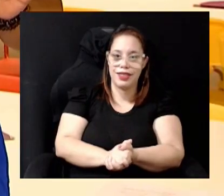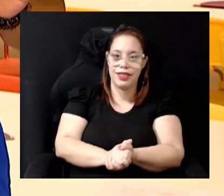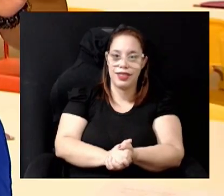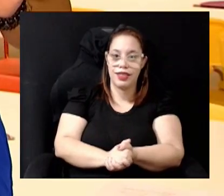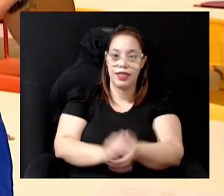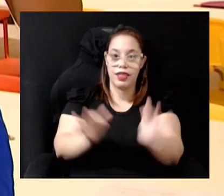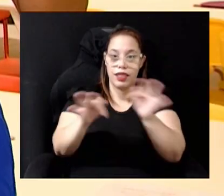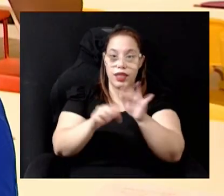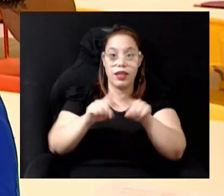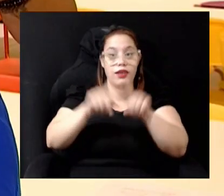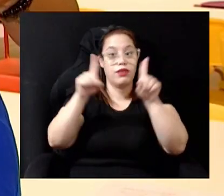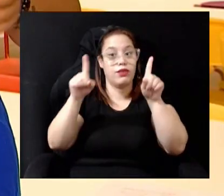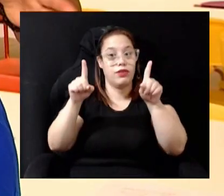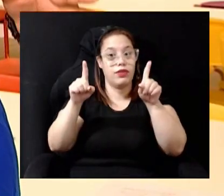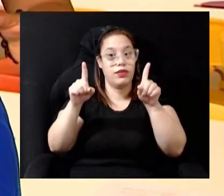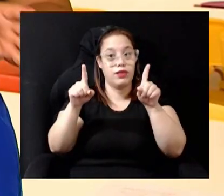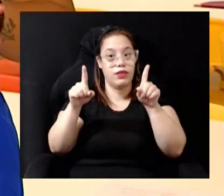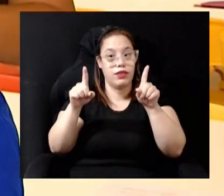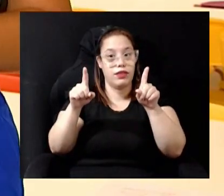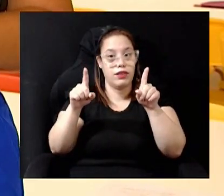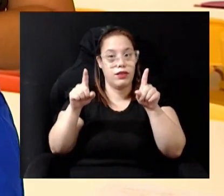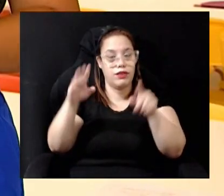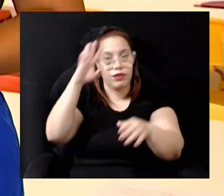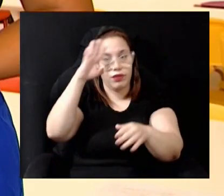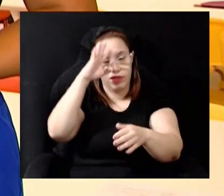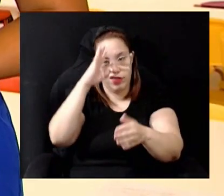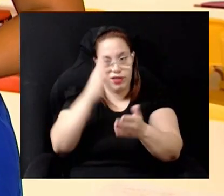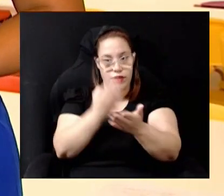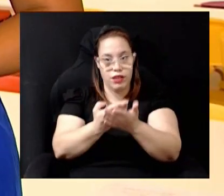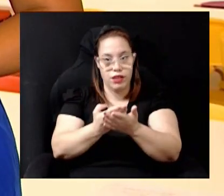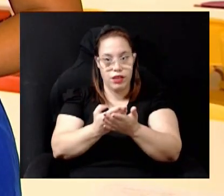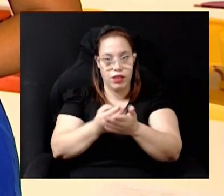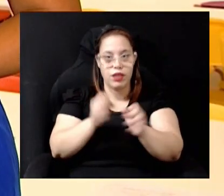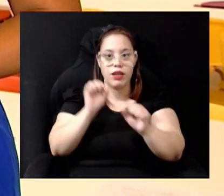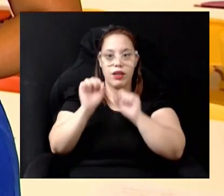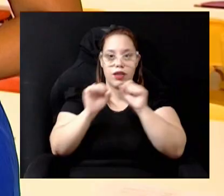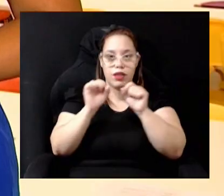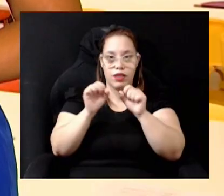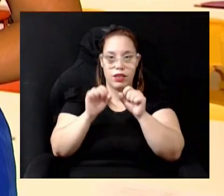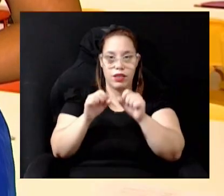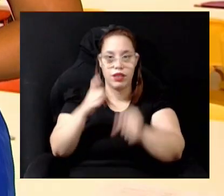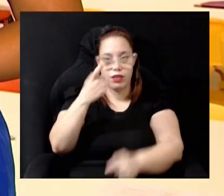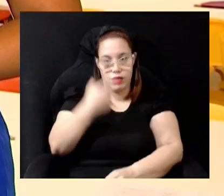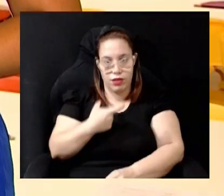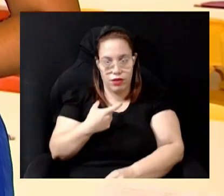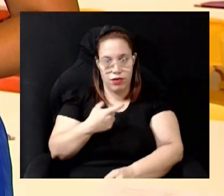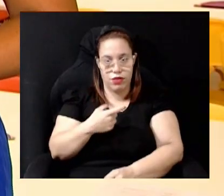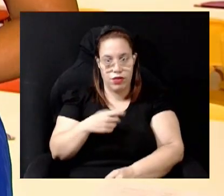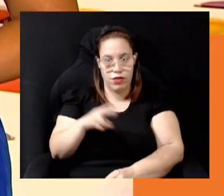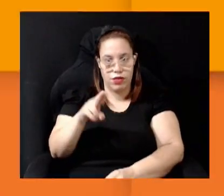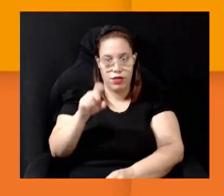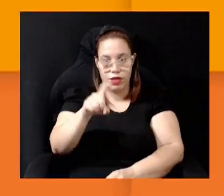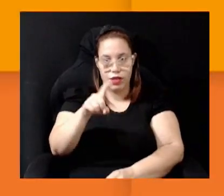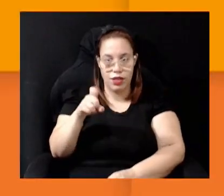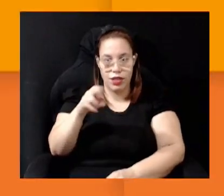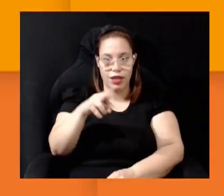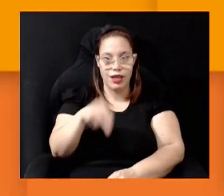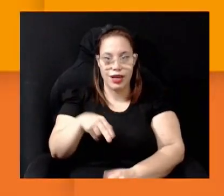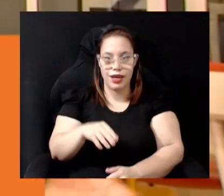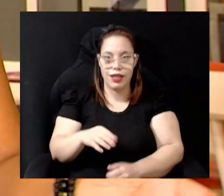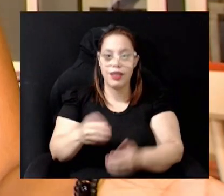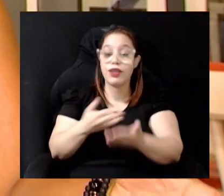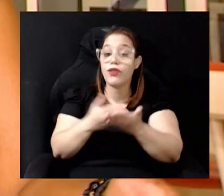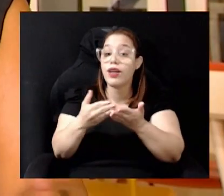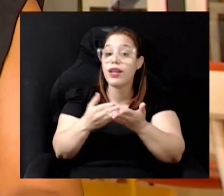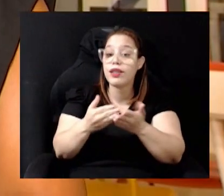mas você vai descobrir como você faz para se tornar um UX Design. Confere aí.